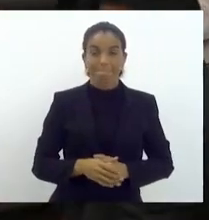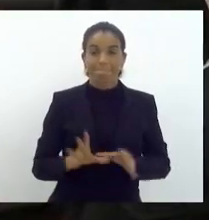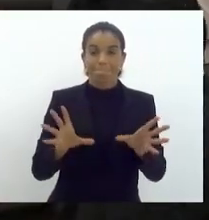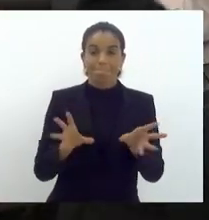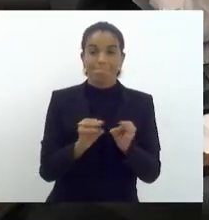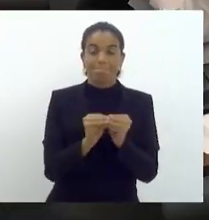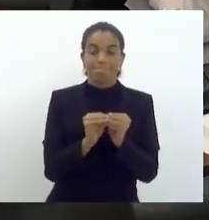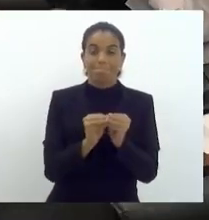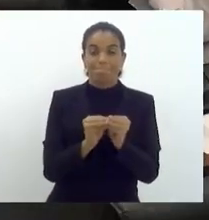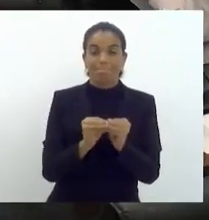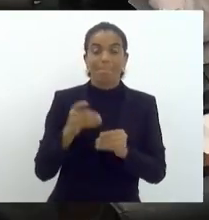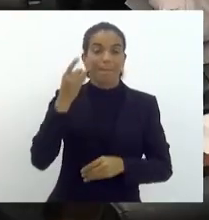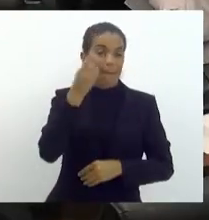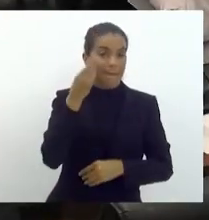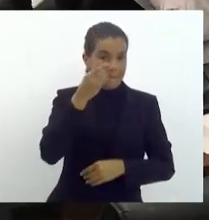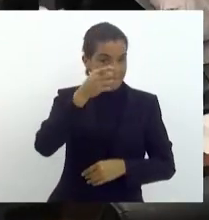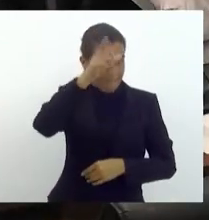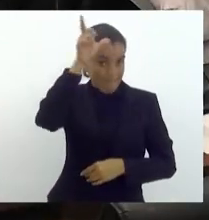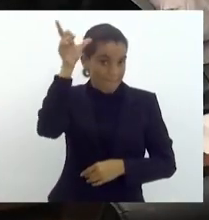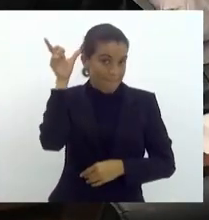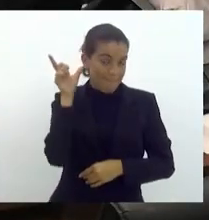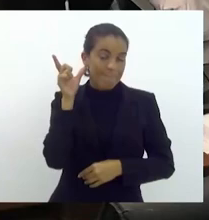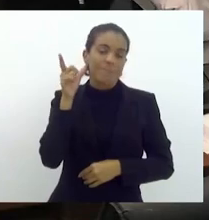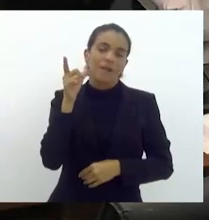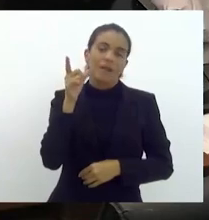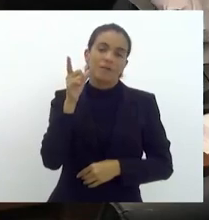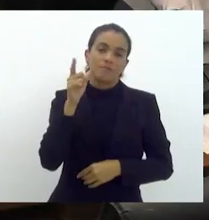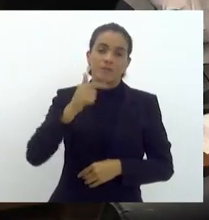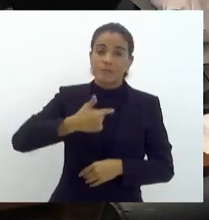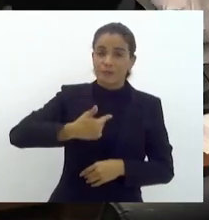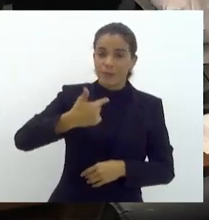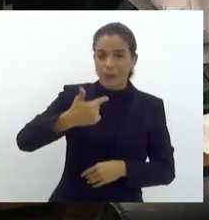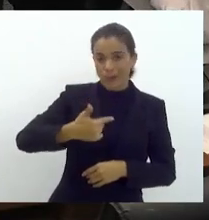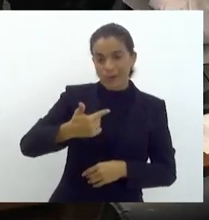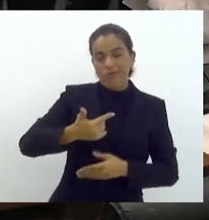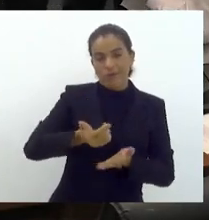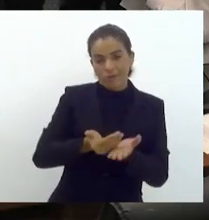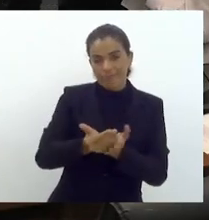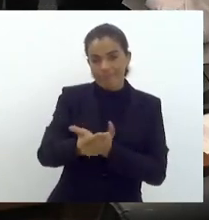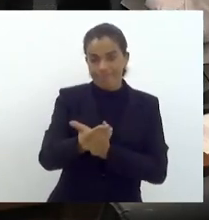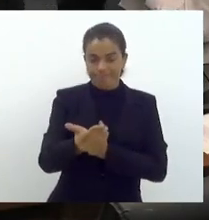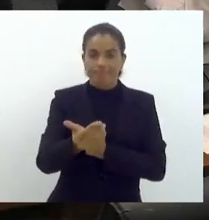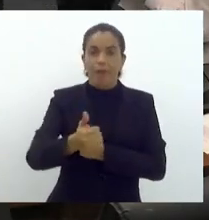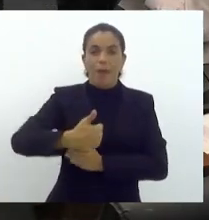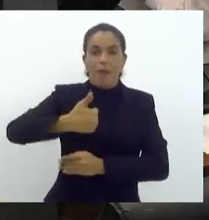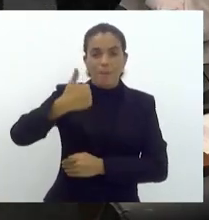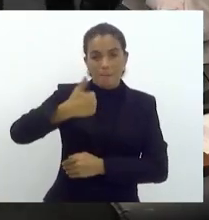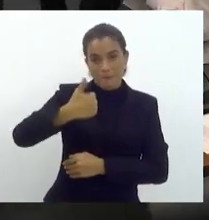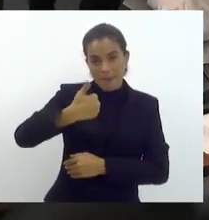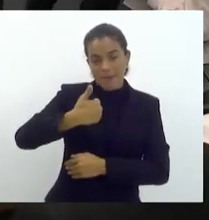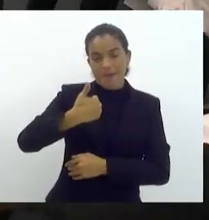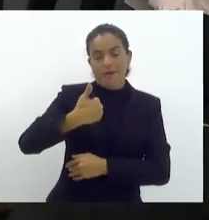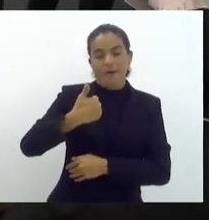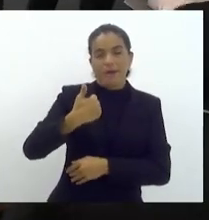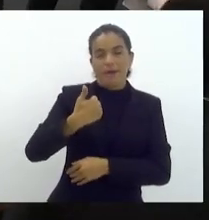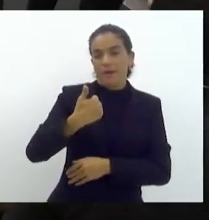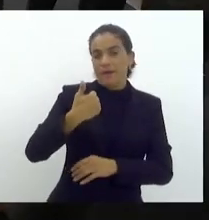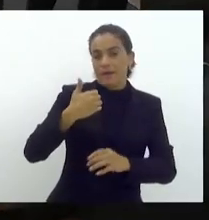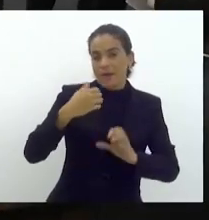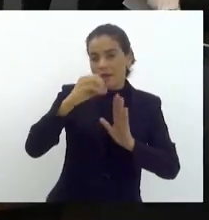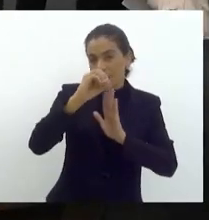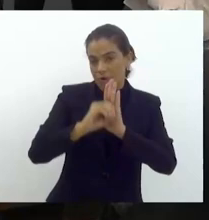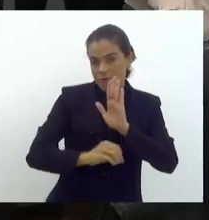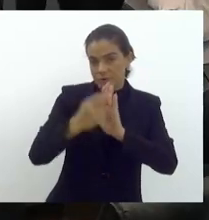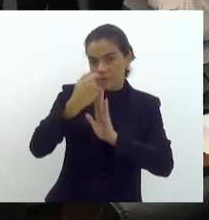Deputado Luiz Paulo por favor em seguida a gente dará início a primeira mensagem da nossa